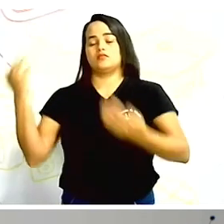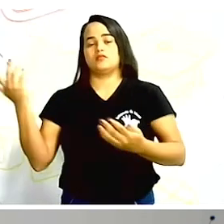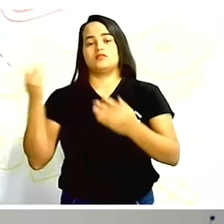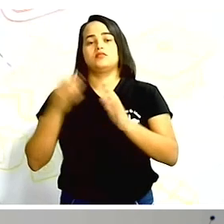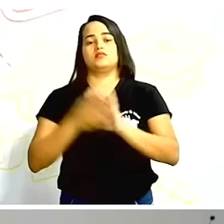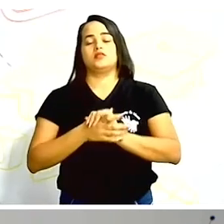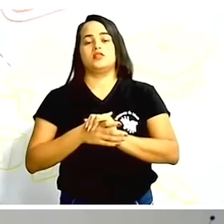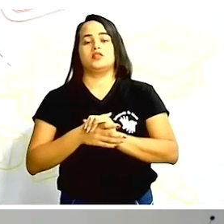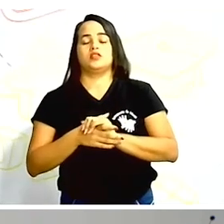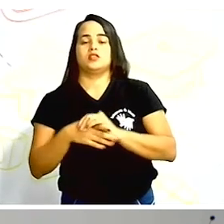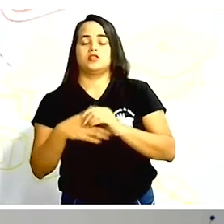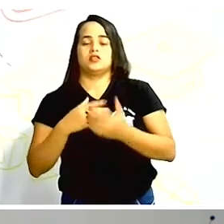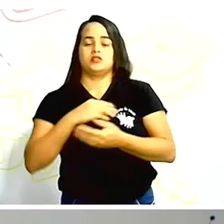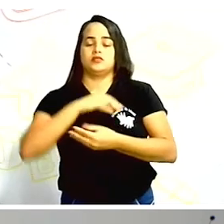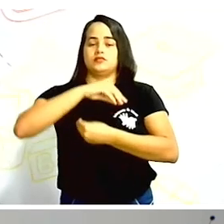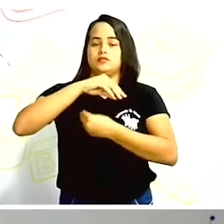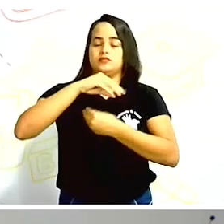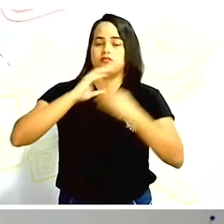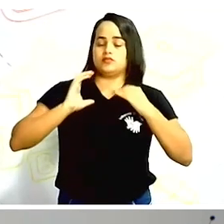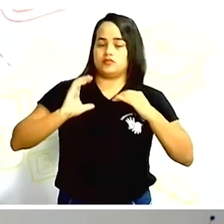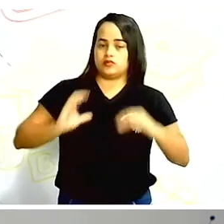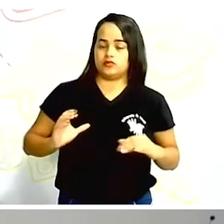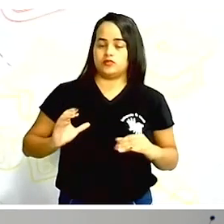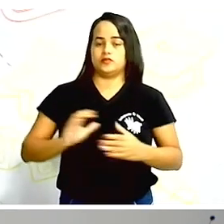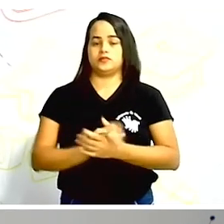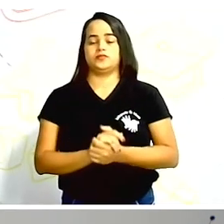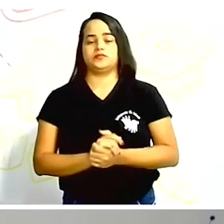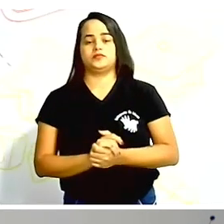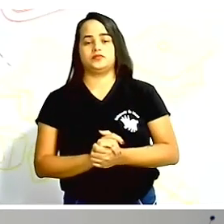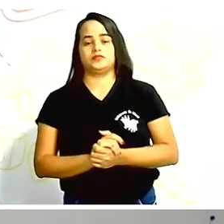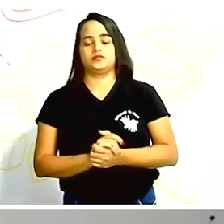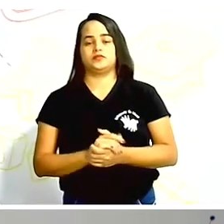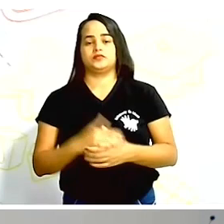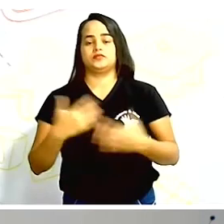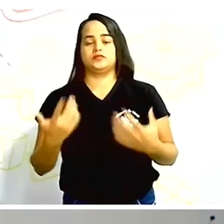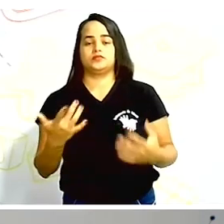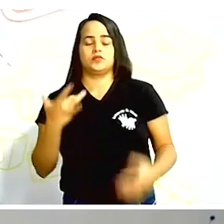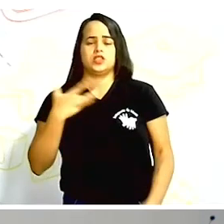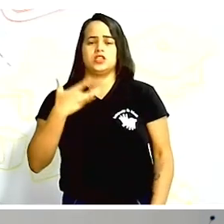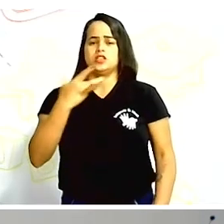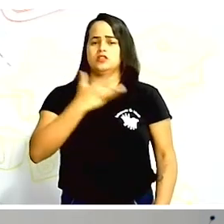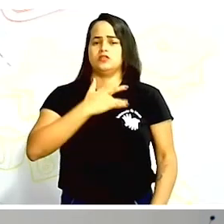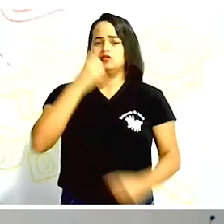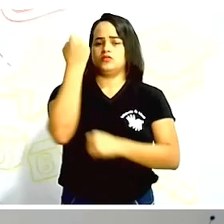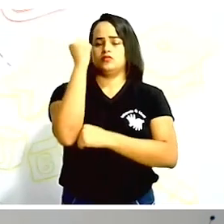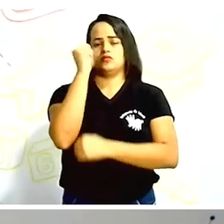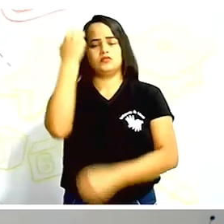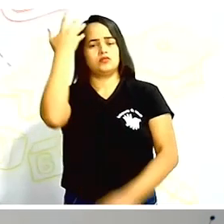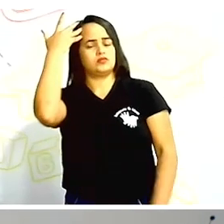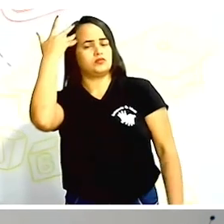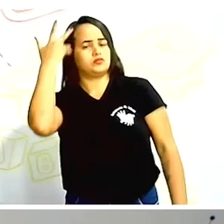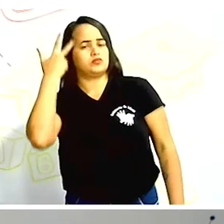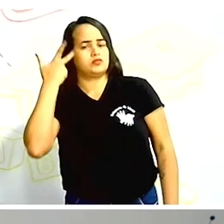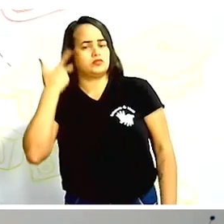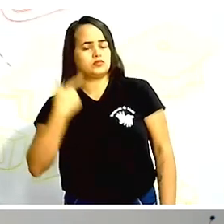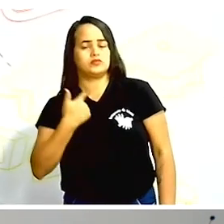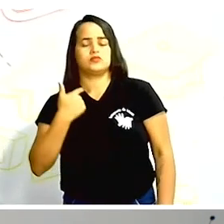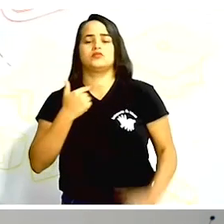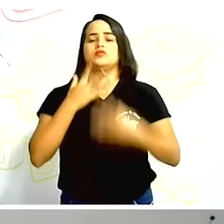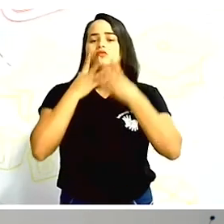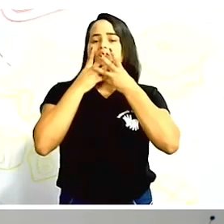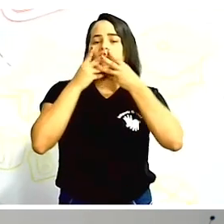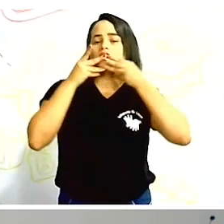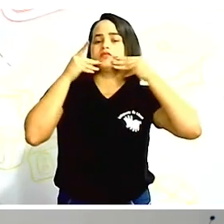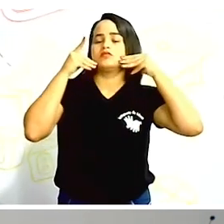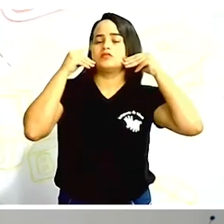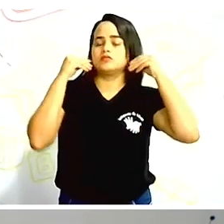testosterona no corpo, causa esses efeitos. Então, é saúde dos ossos, crescimento de cabelos, crescimento de pelos pelo corpo,